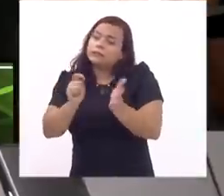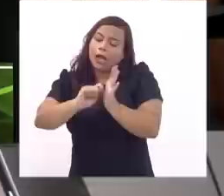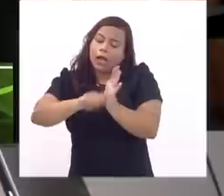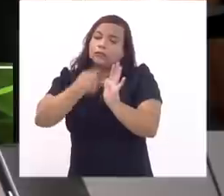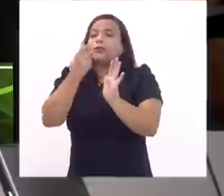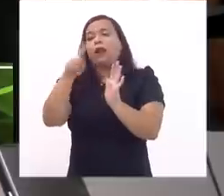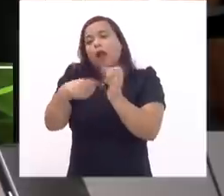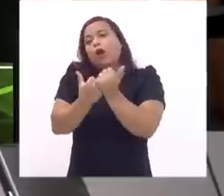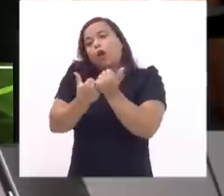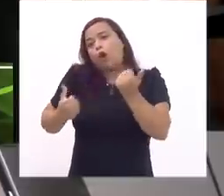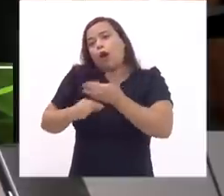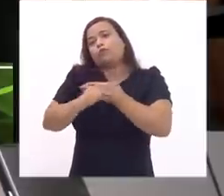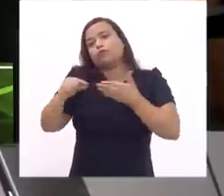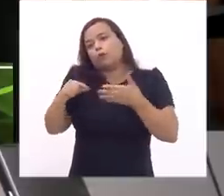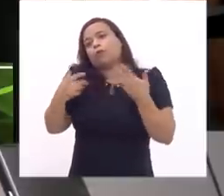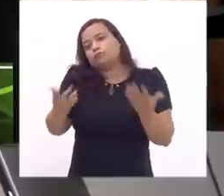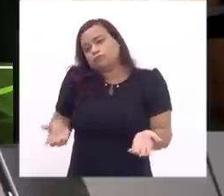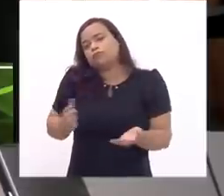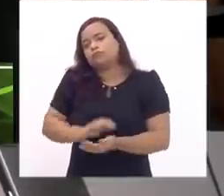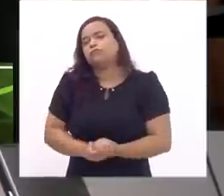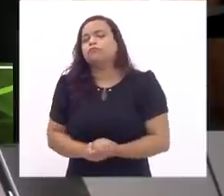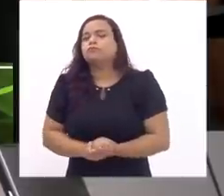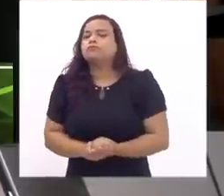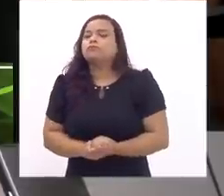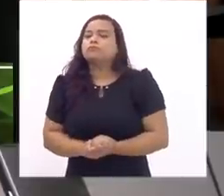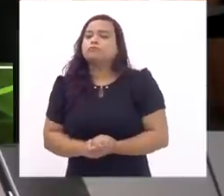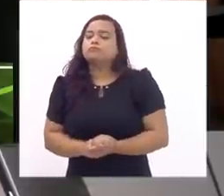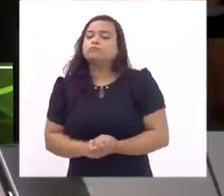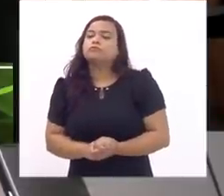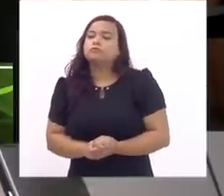todos coautores. Né?